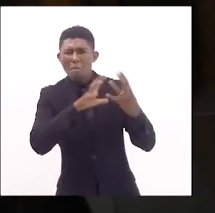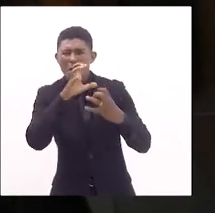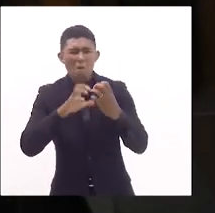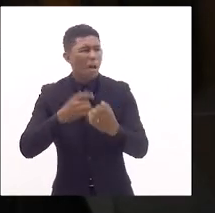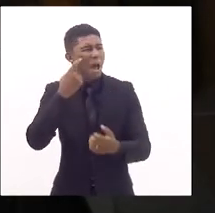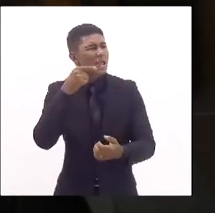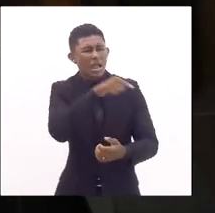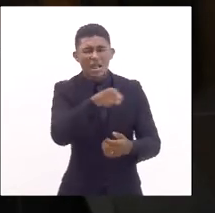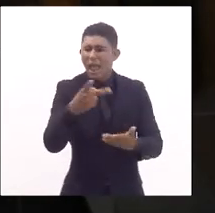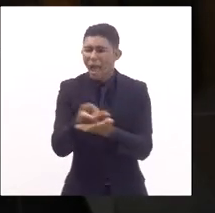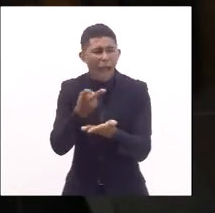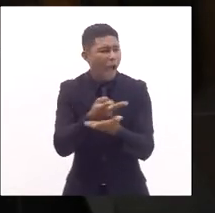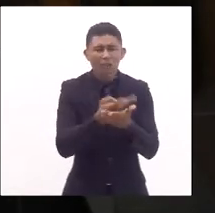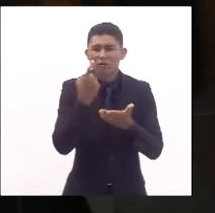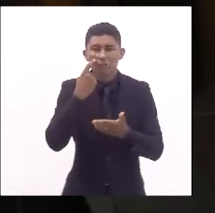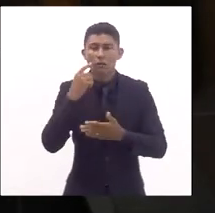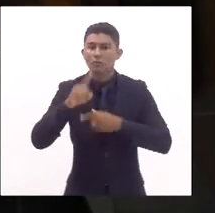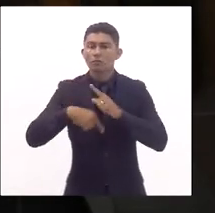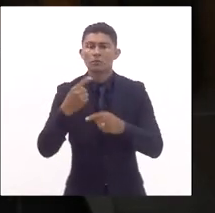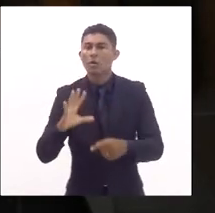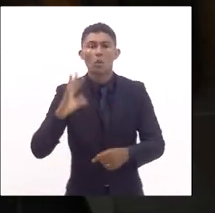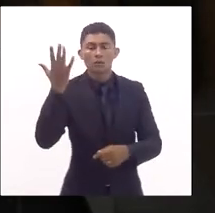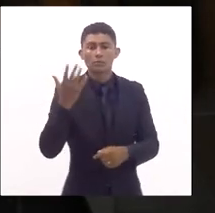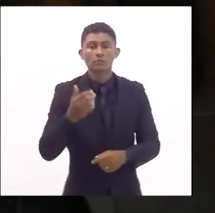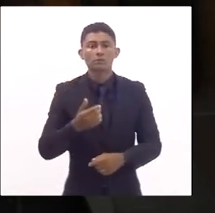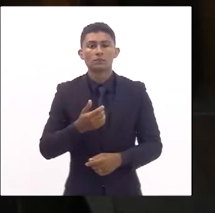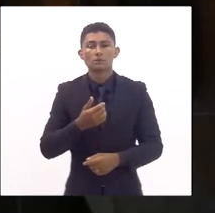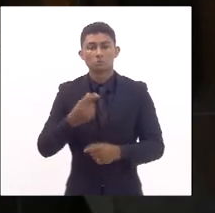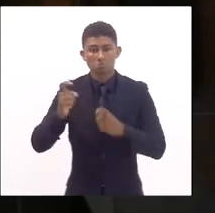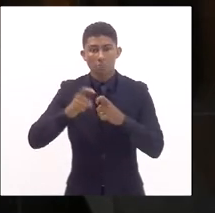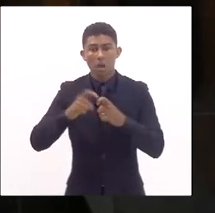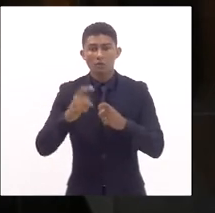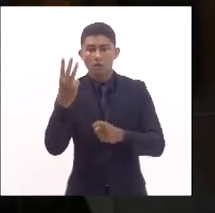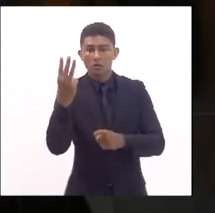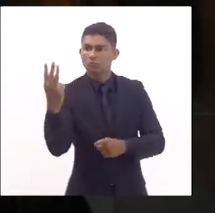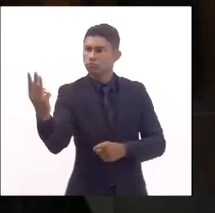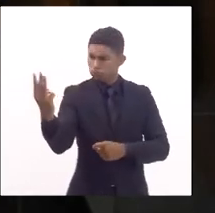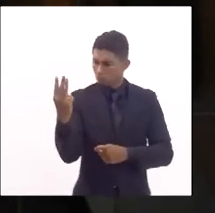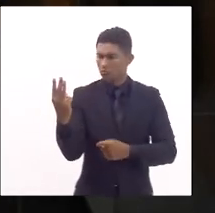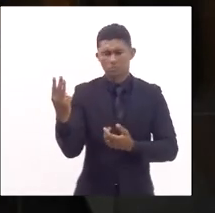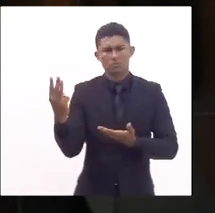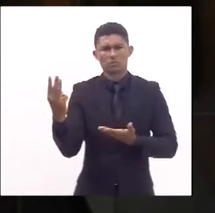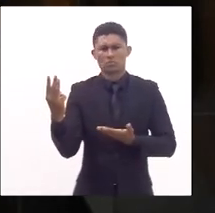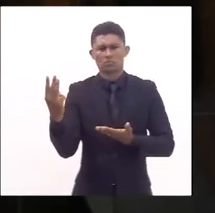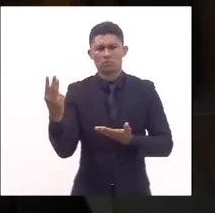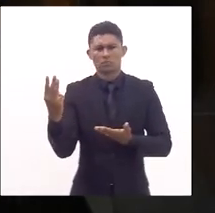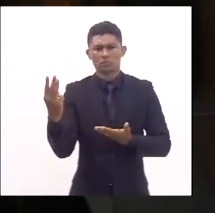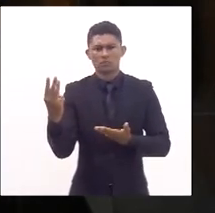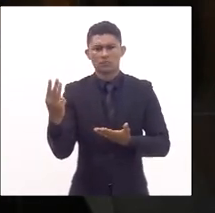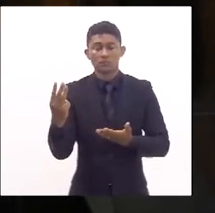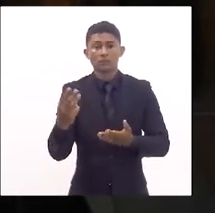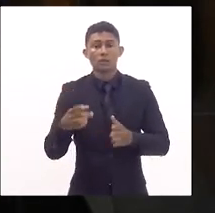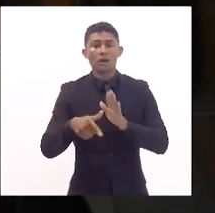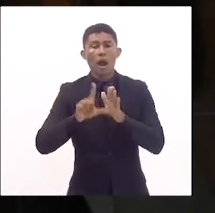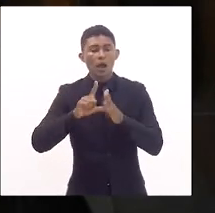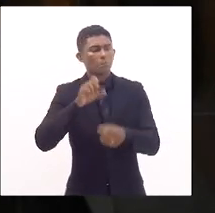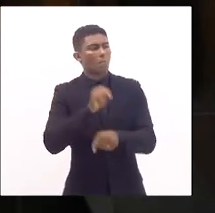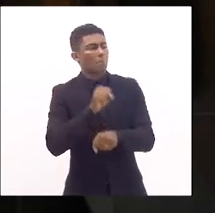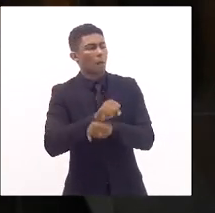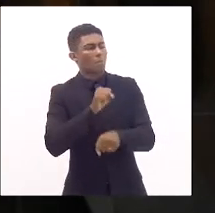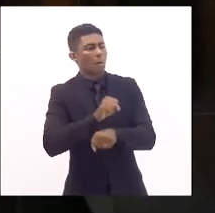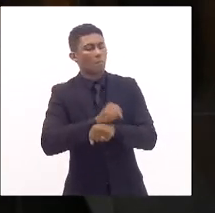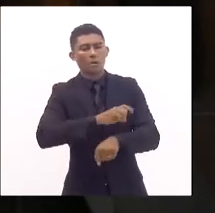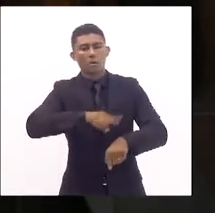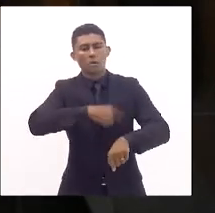minhas cobranças sugiro mais três médicos Presidente à espera que era de Quase 6 horas